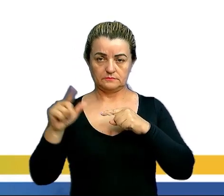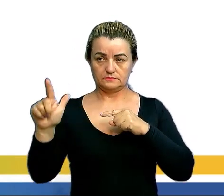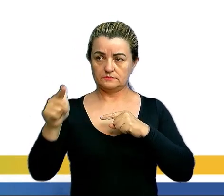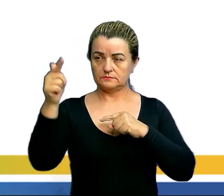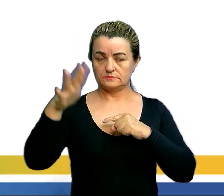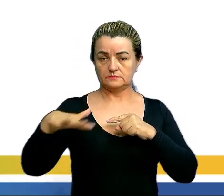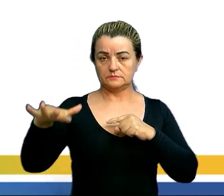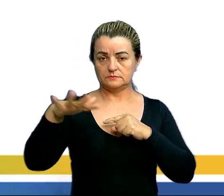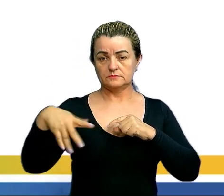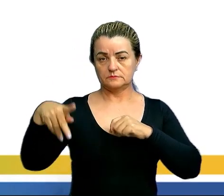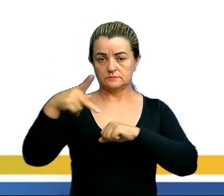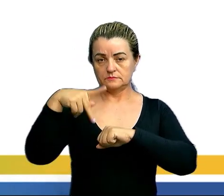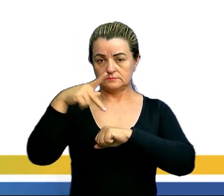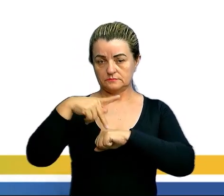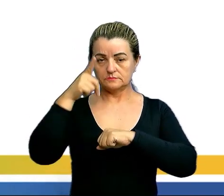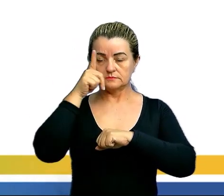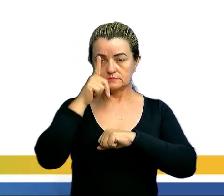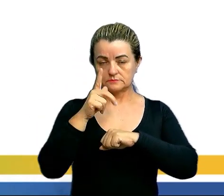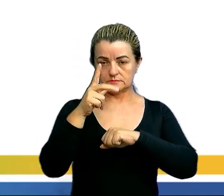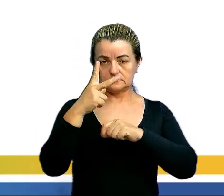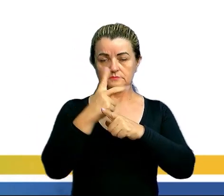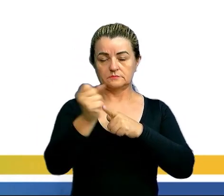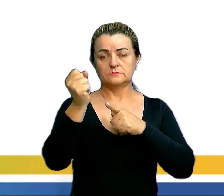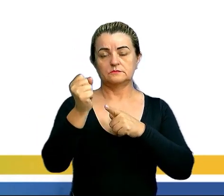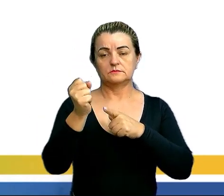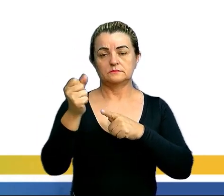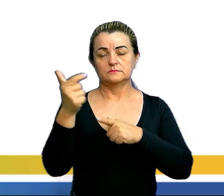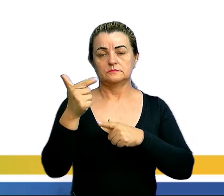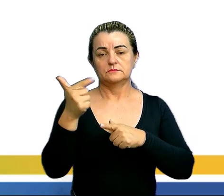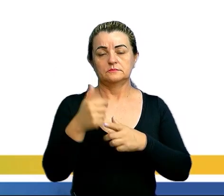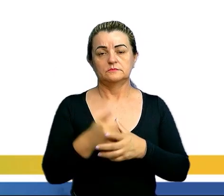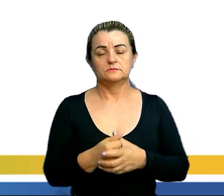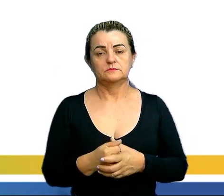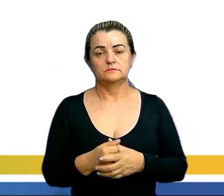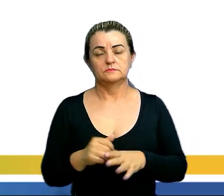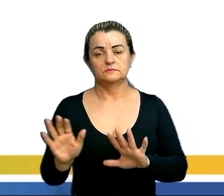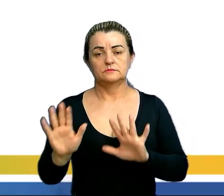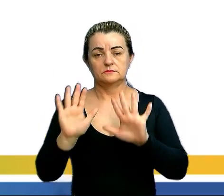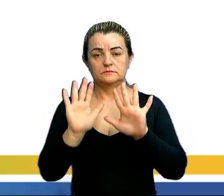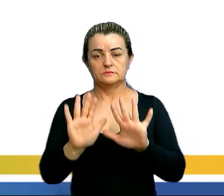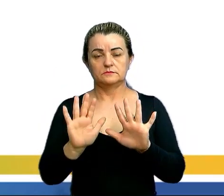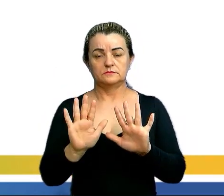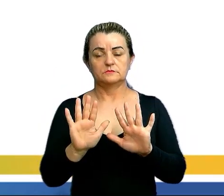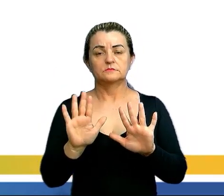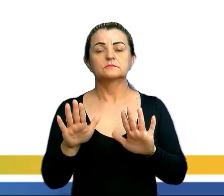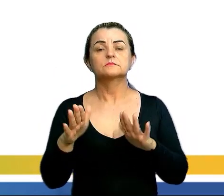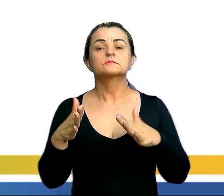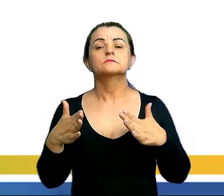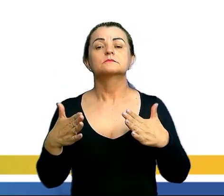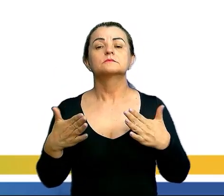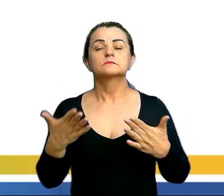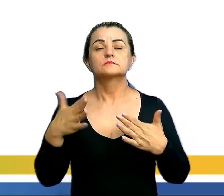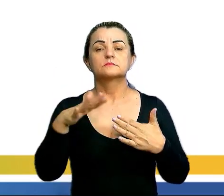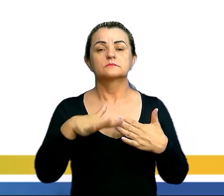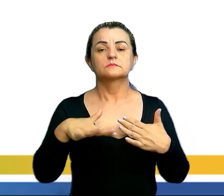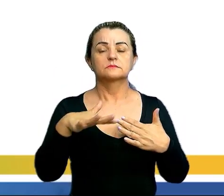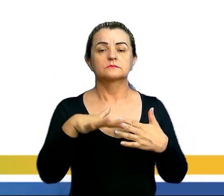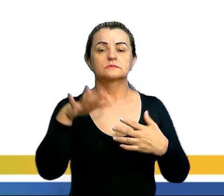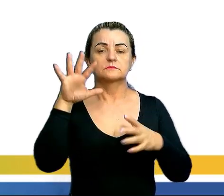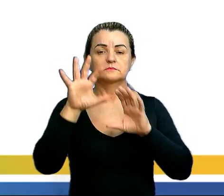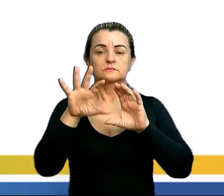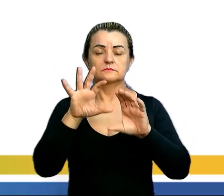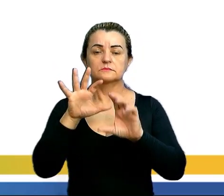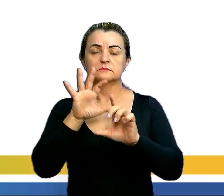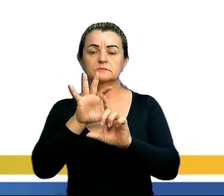dos países vencedores da guerra, da Segunda Guerra Mundial, para estabelecer quais seriam as zonas de